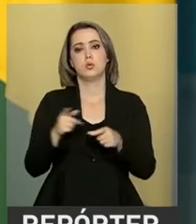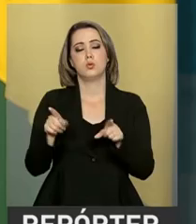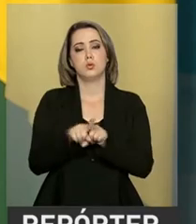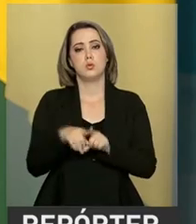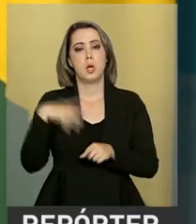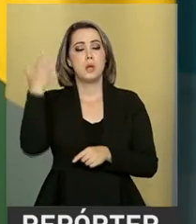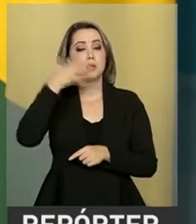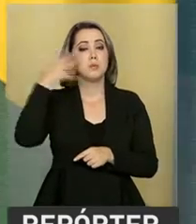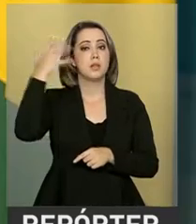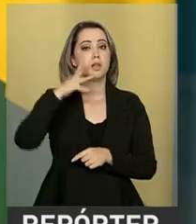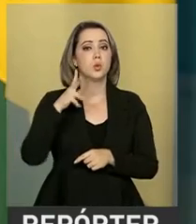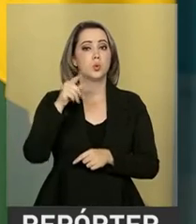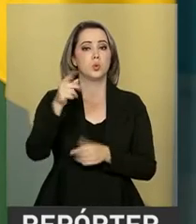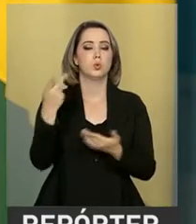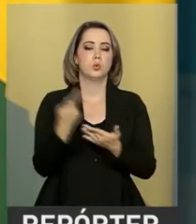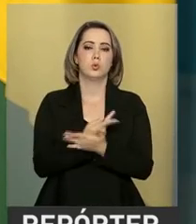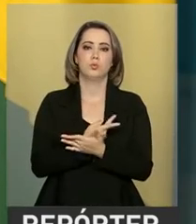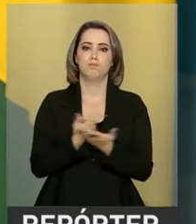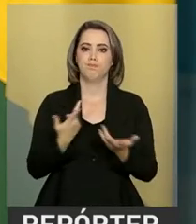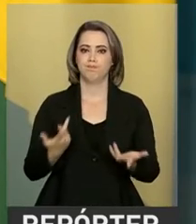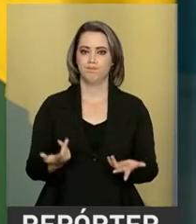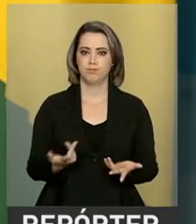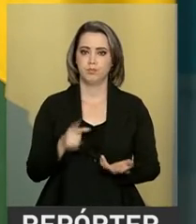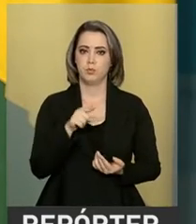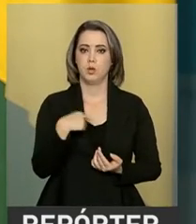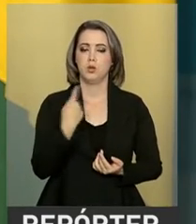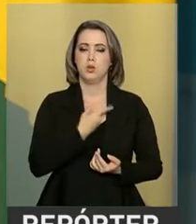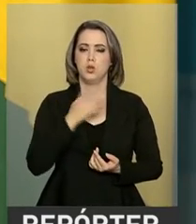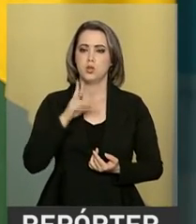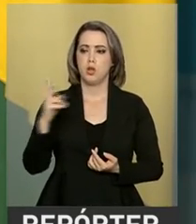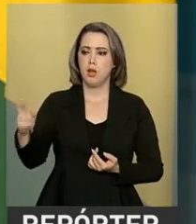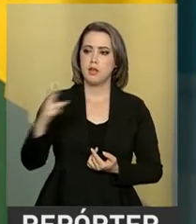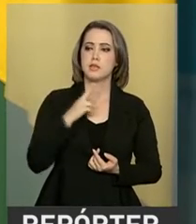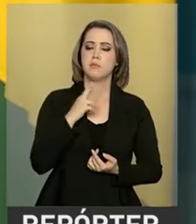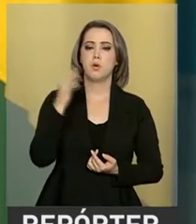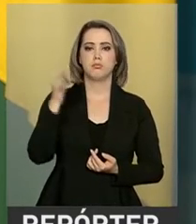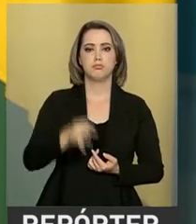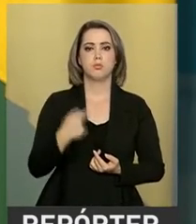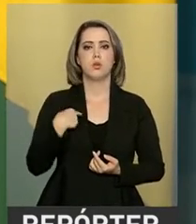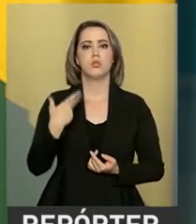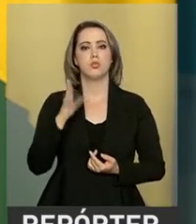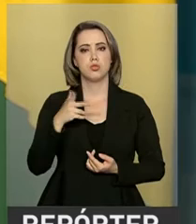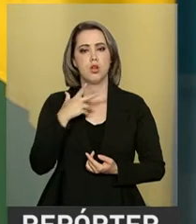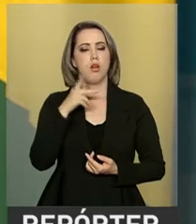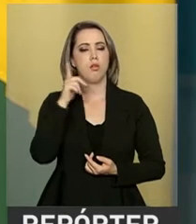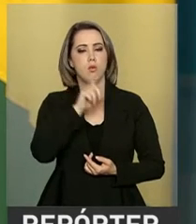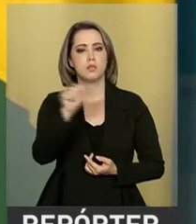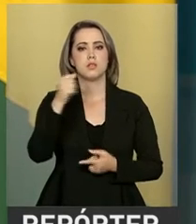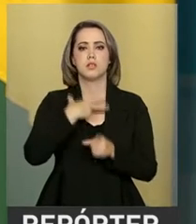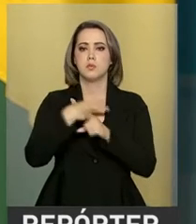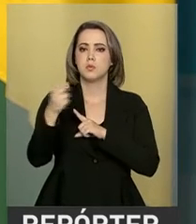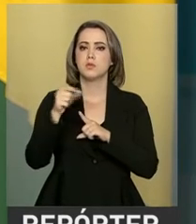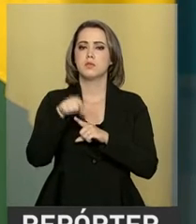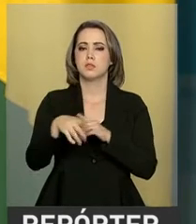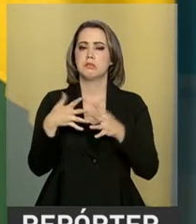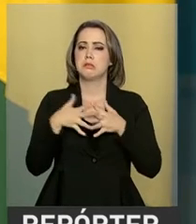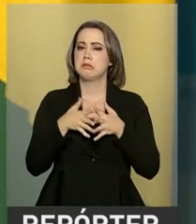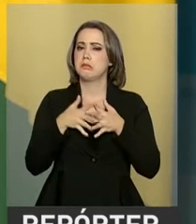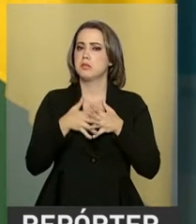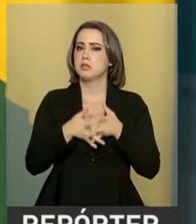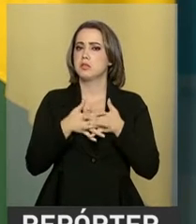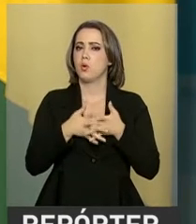esclarecendo esses fatos então nós tivemos uma pronta resposta e portanto logo superemos esse embaraço